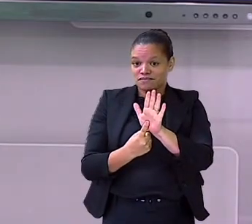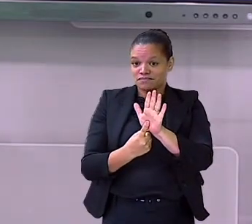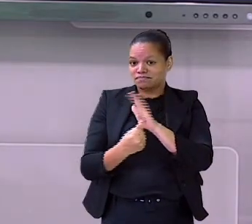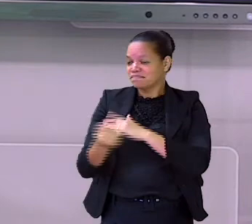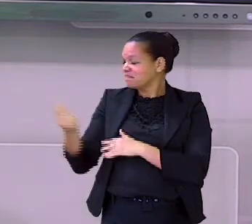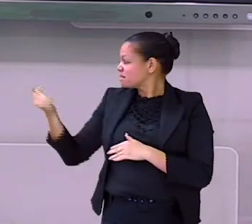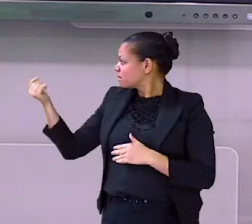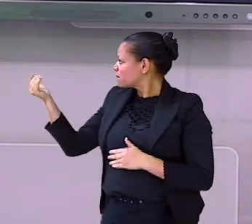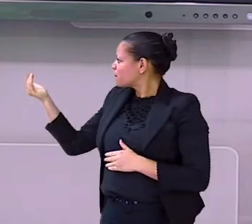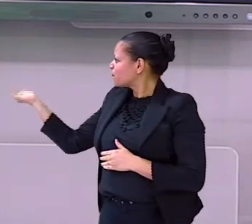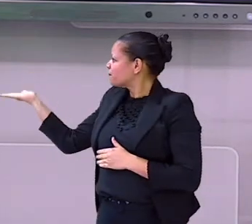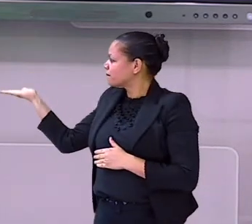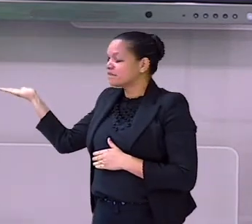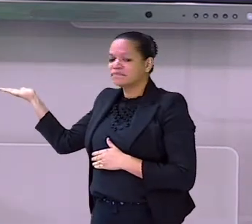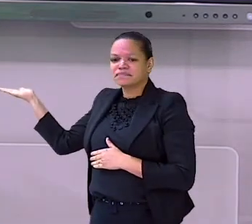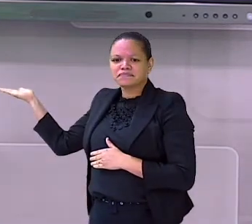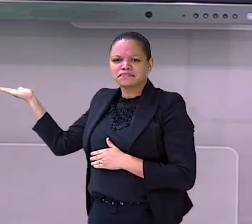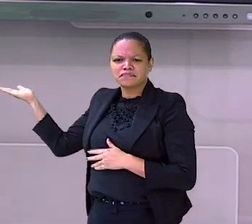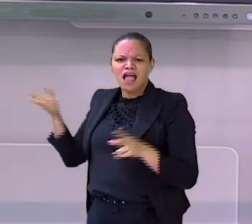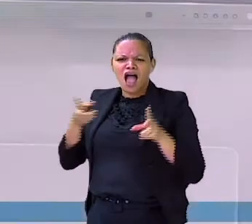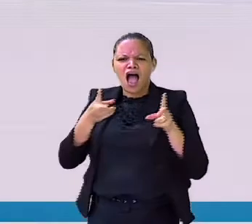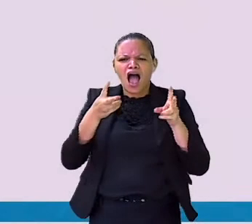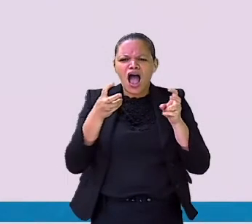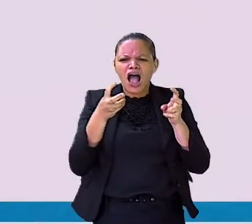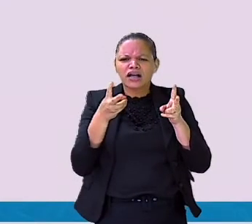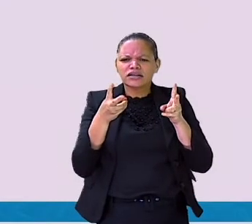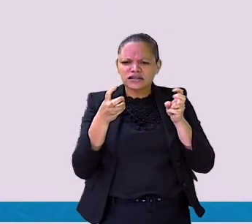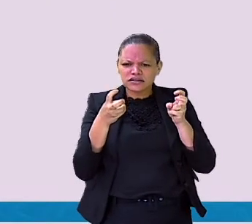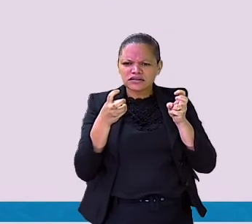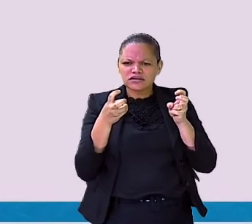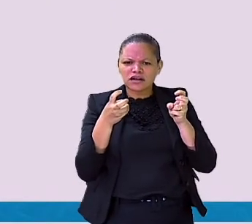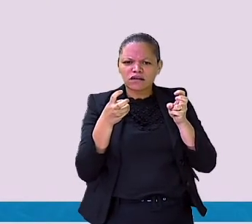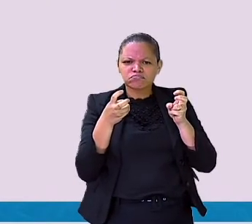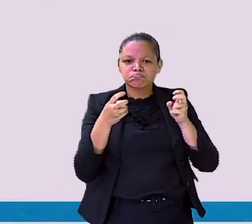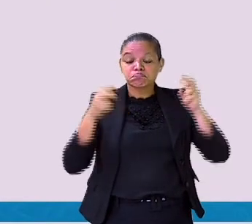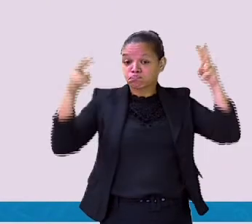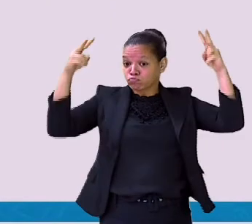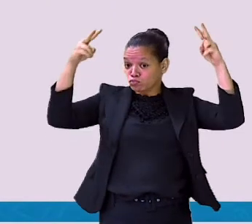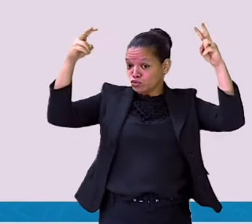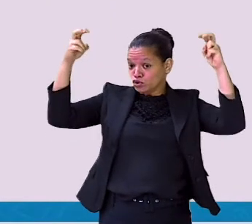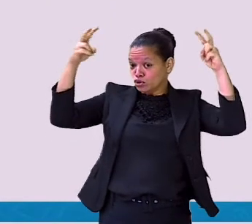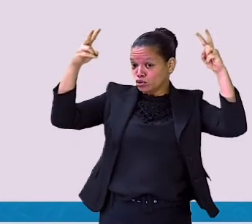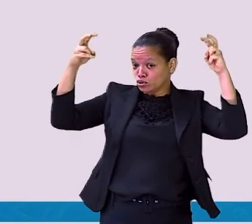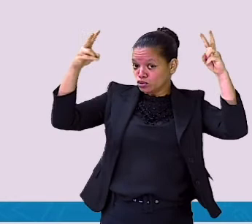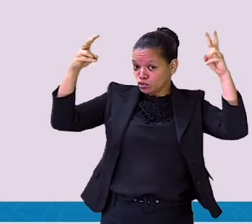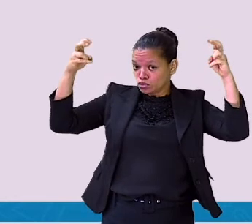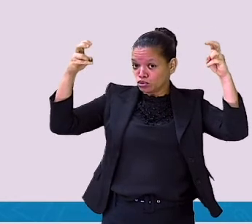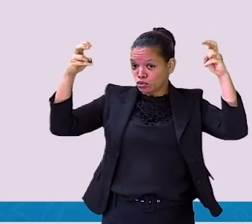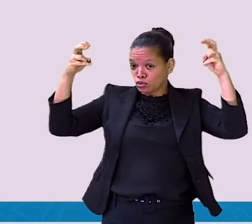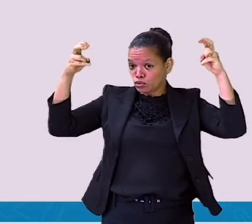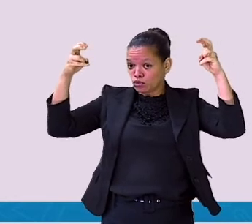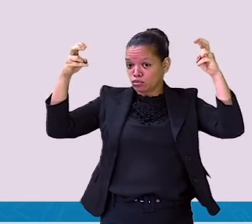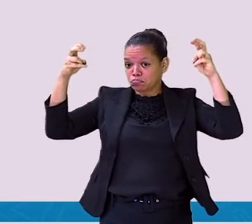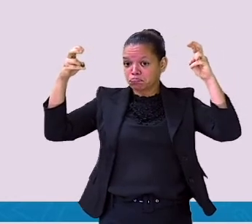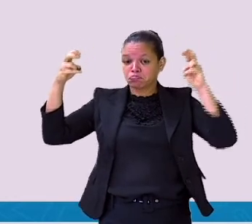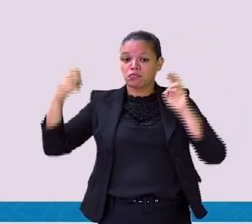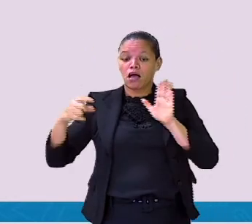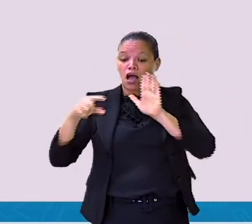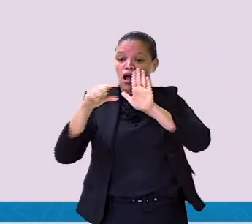Vamos voltar aqui no nosso texto. Aqui está o nosso título. Veja que eu dei um espaço e